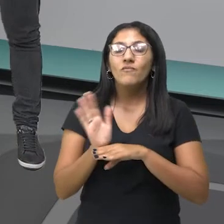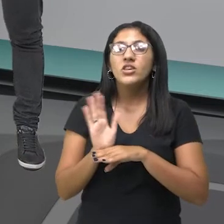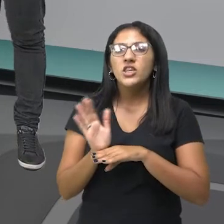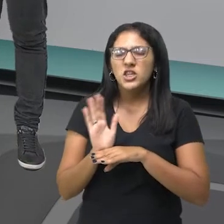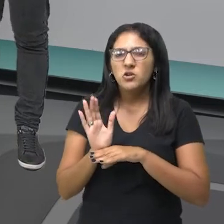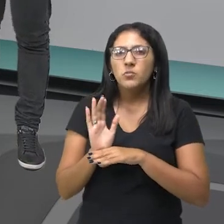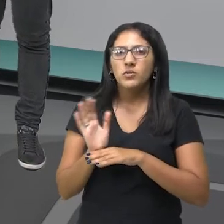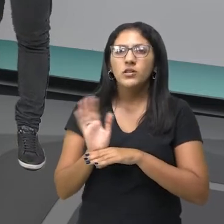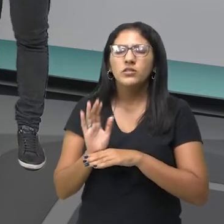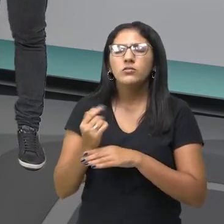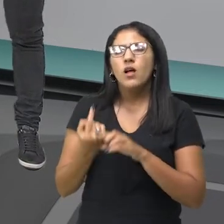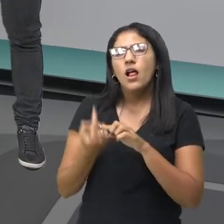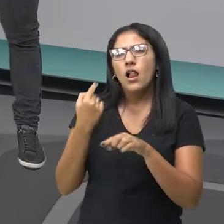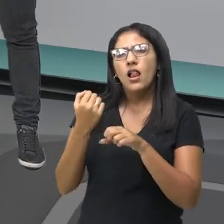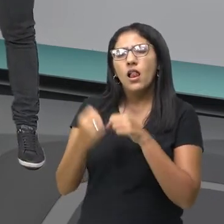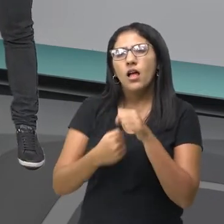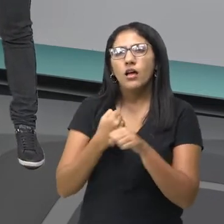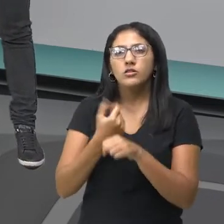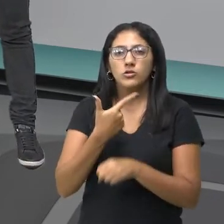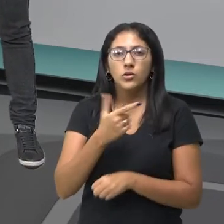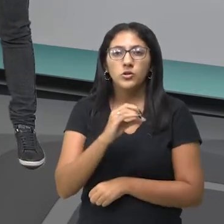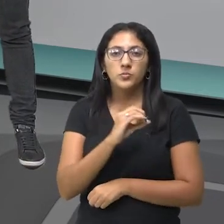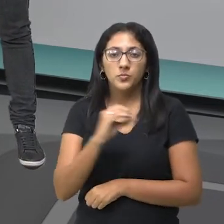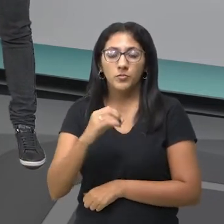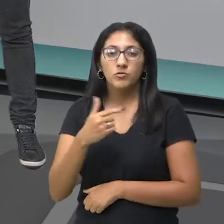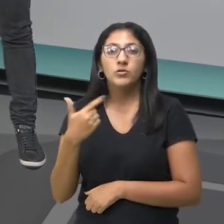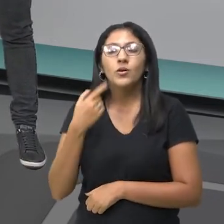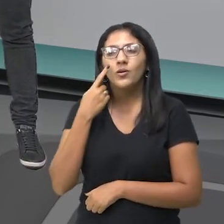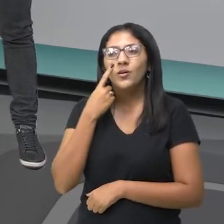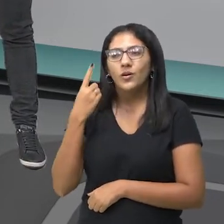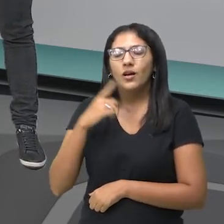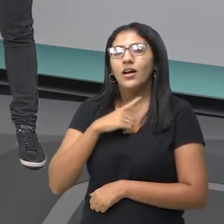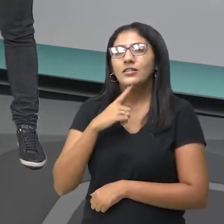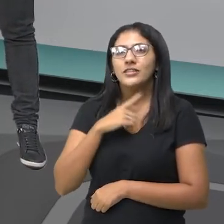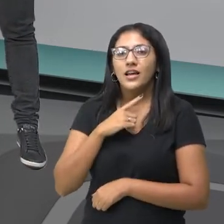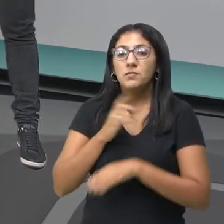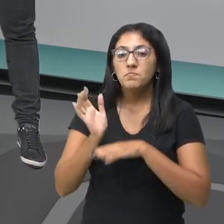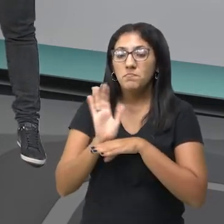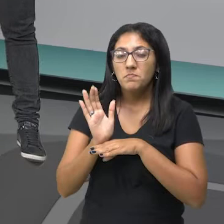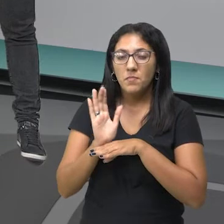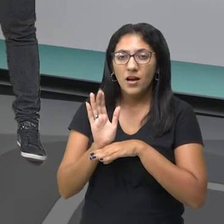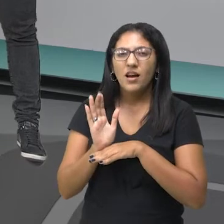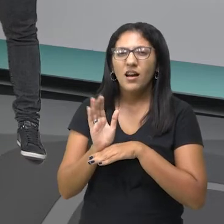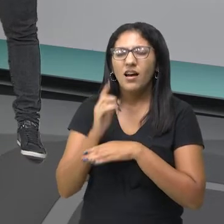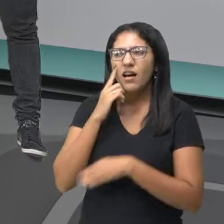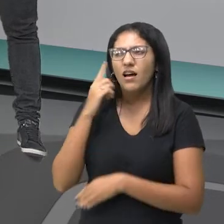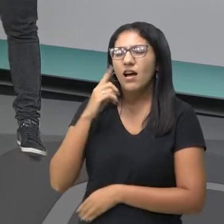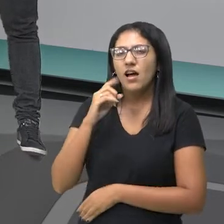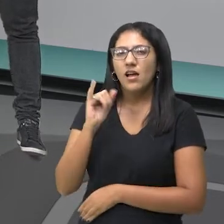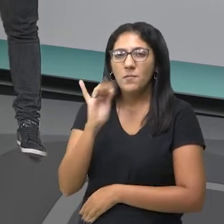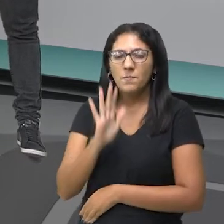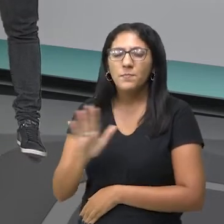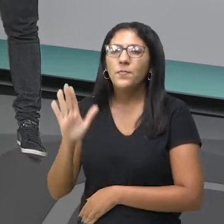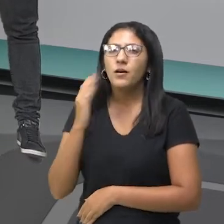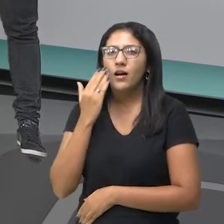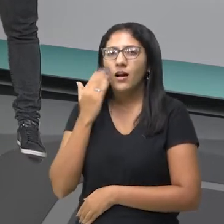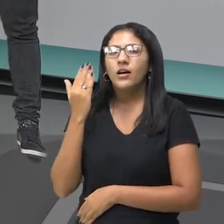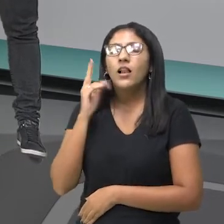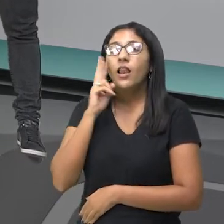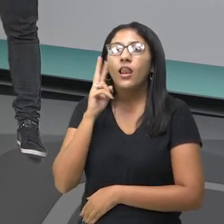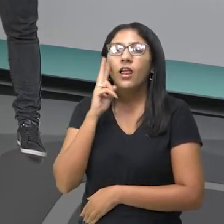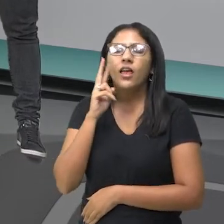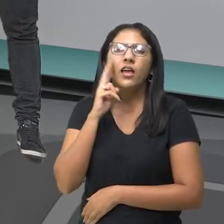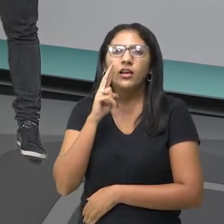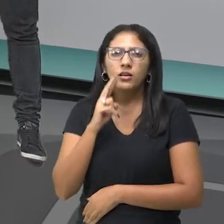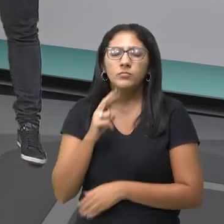Homem-Aranha de 2002. E percebo que na sequência a gente tem a imagem, certo, da aranha que picou o nosso herói, certo? Lembra que o